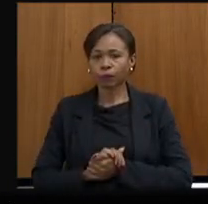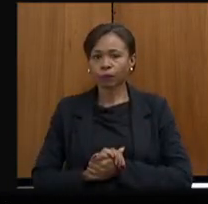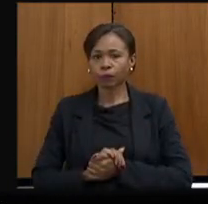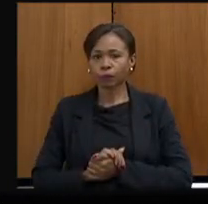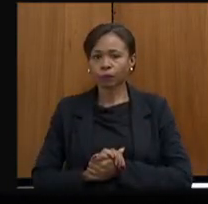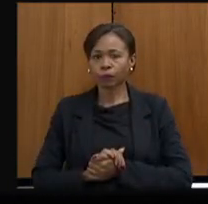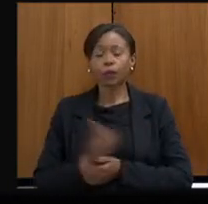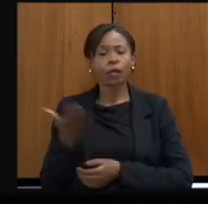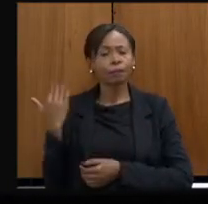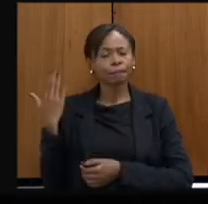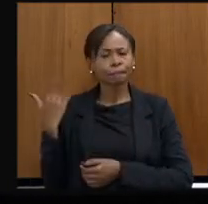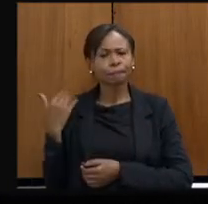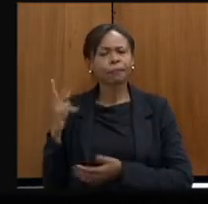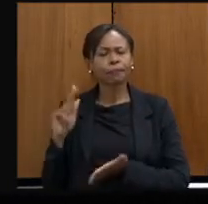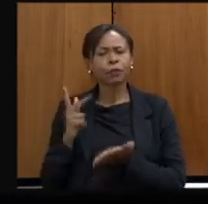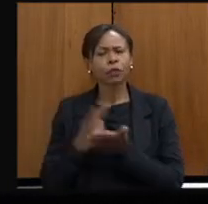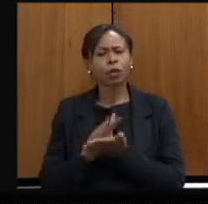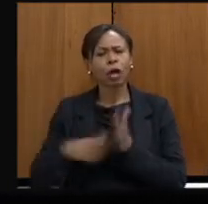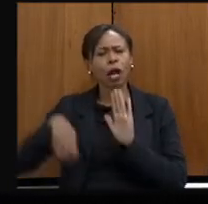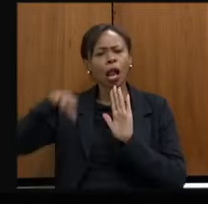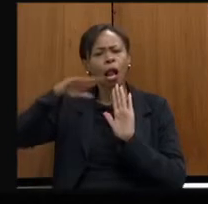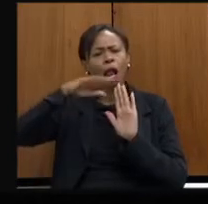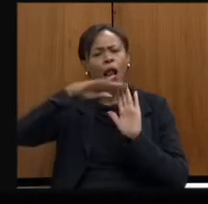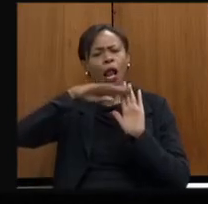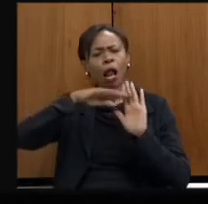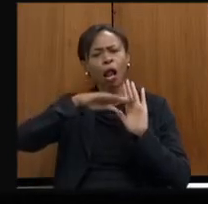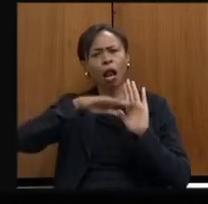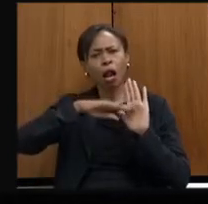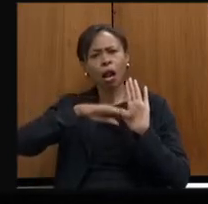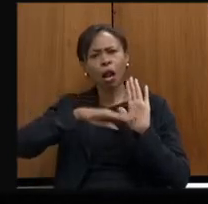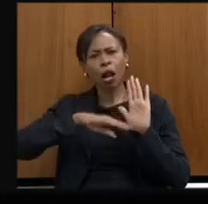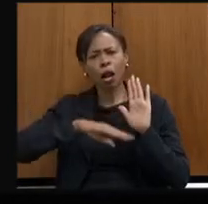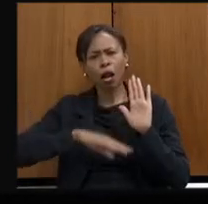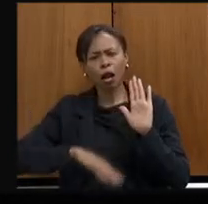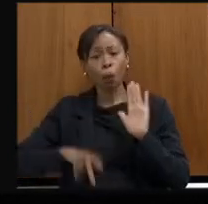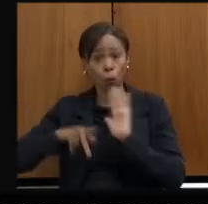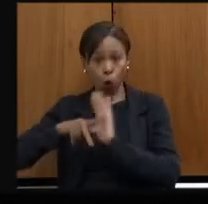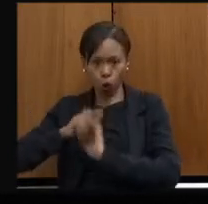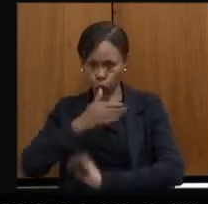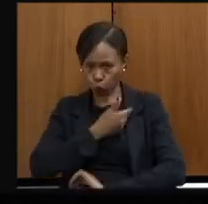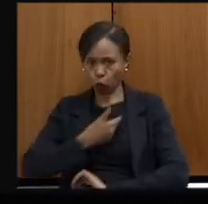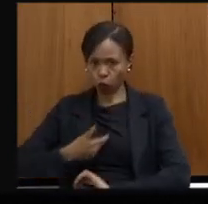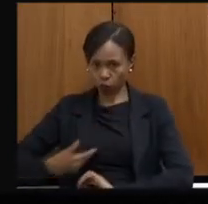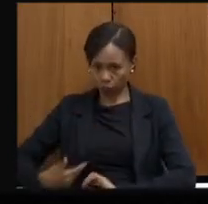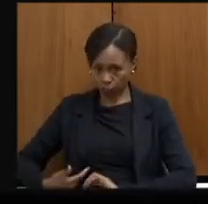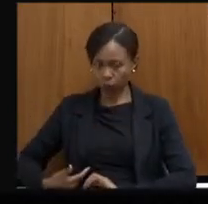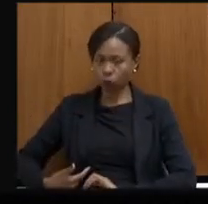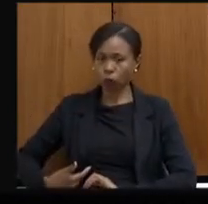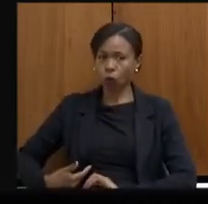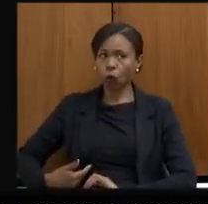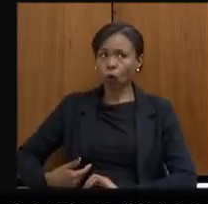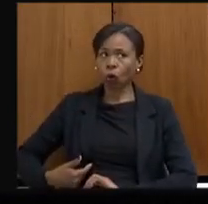veio aquela lista de intervenções que o governo faria com recursos da Vale,